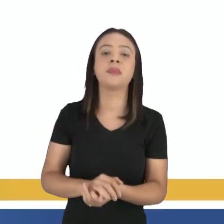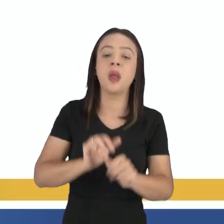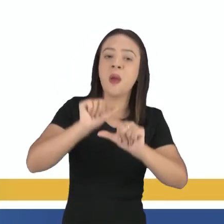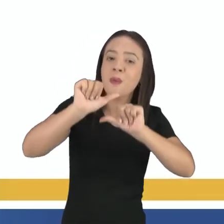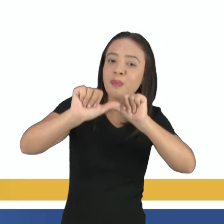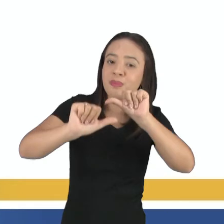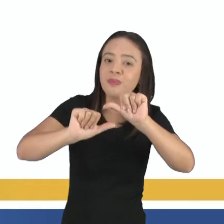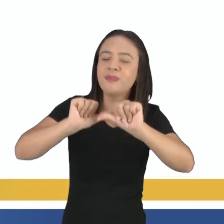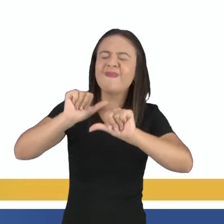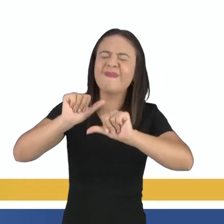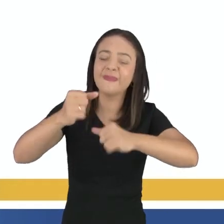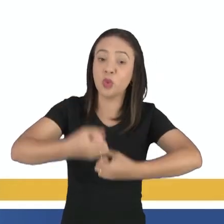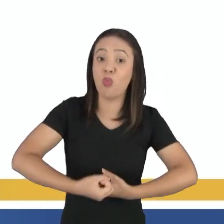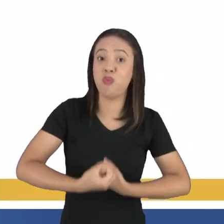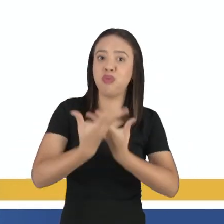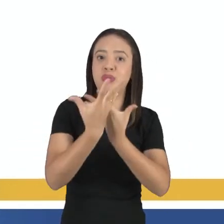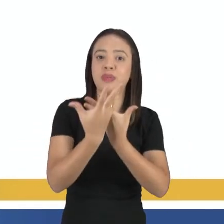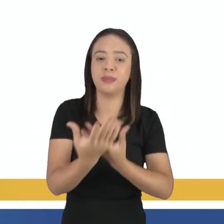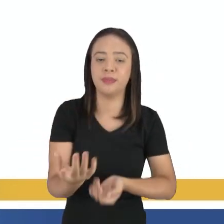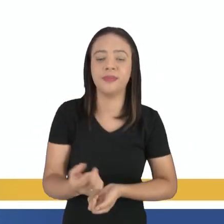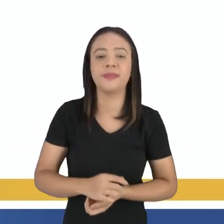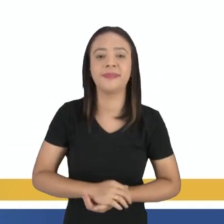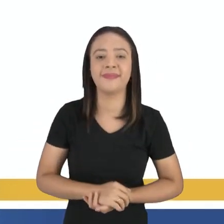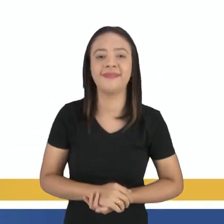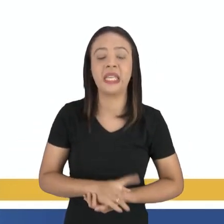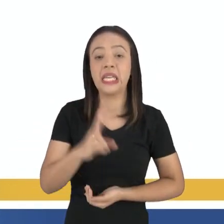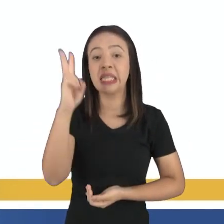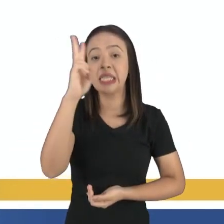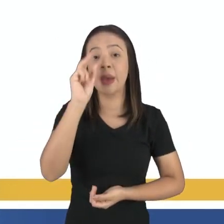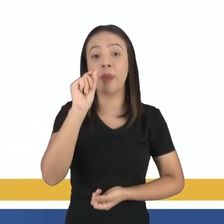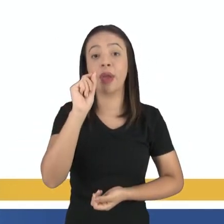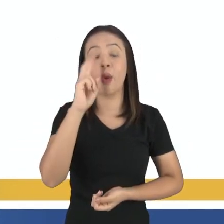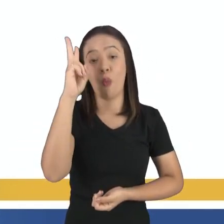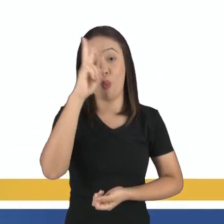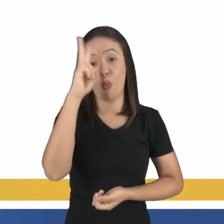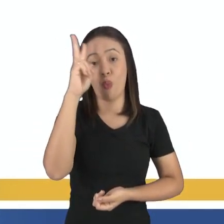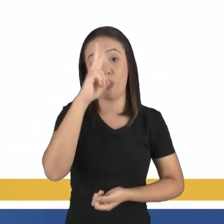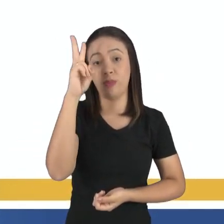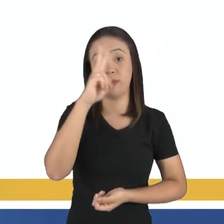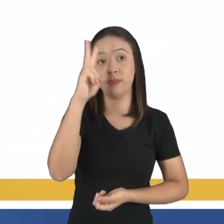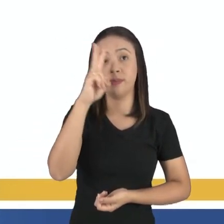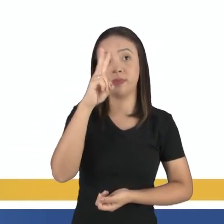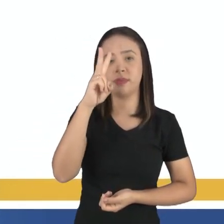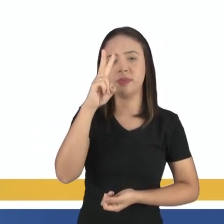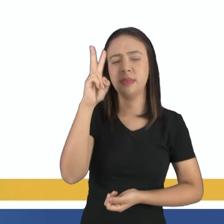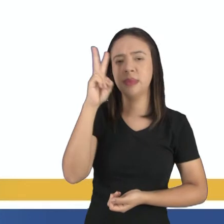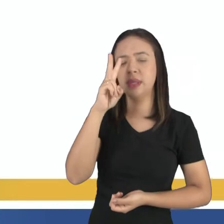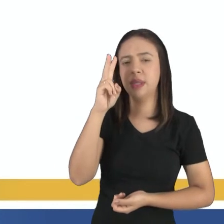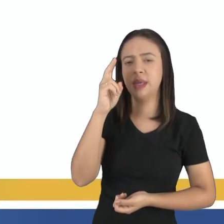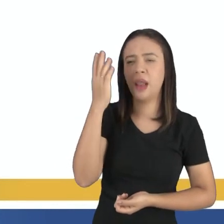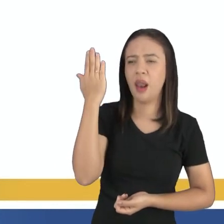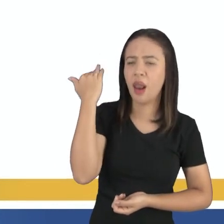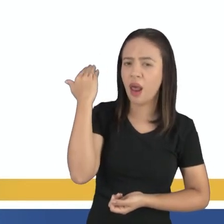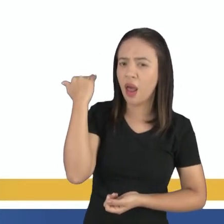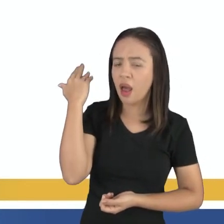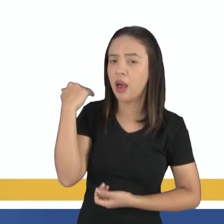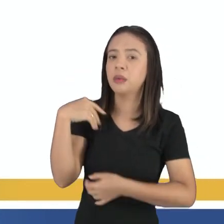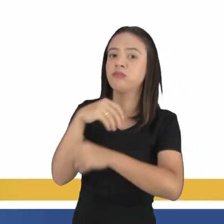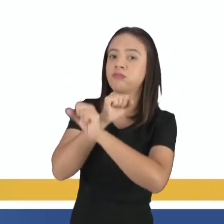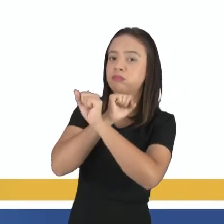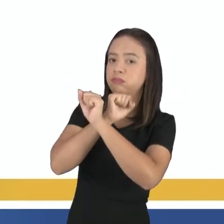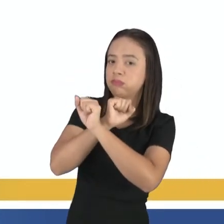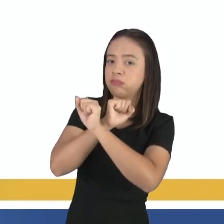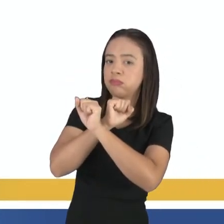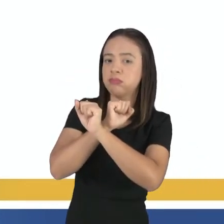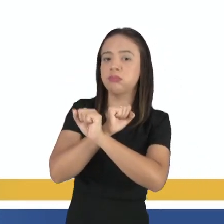transformou aí em um poema, certo? Lembrando que essa história aí remete aos tempos da escravidão, tá?